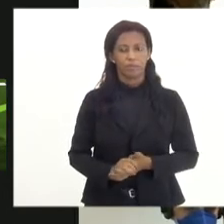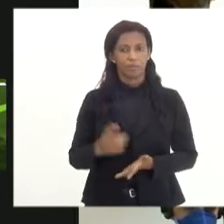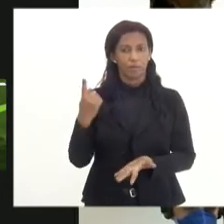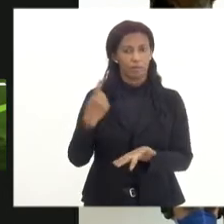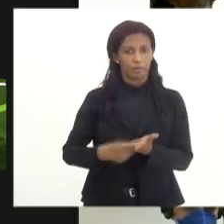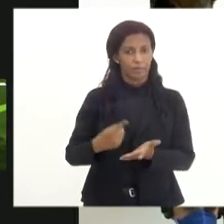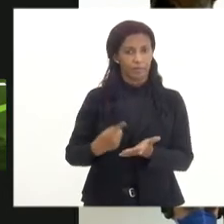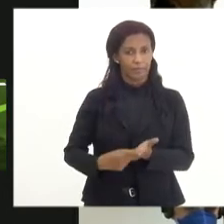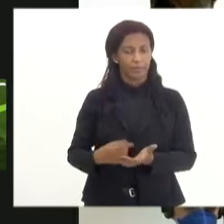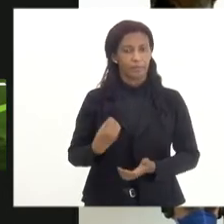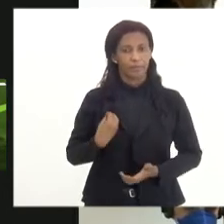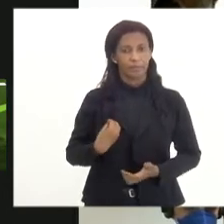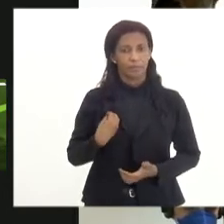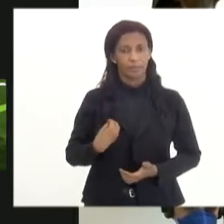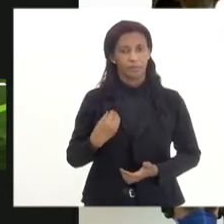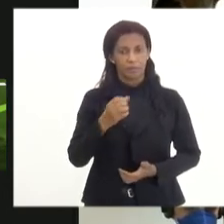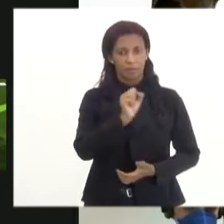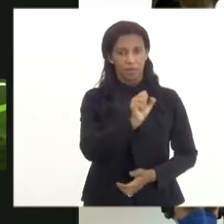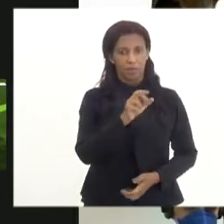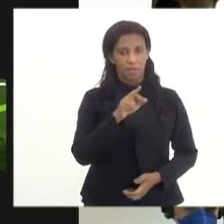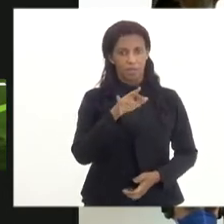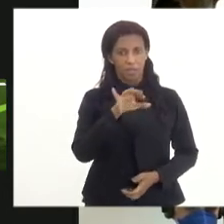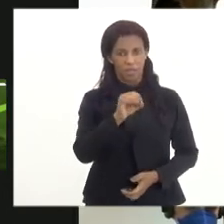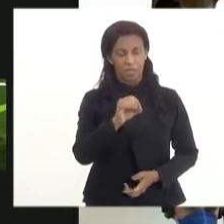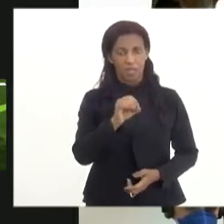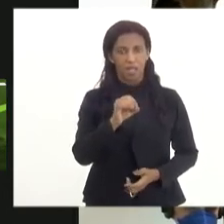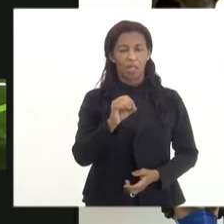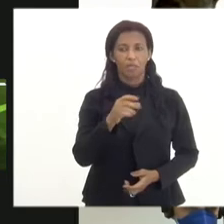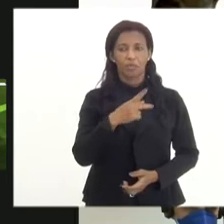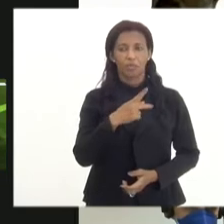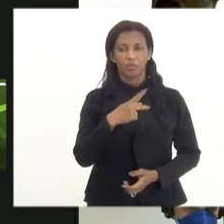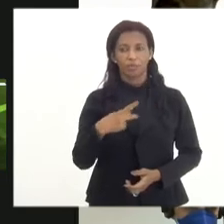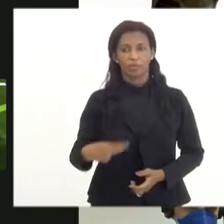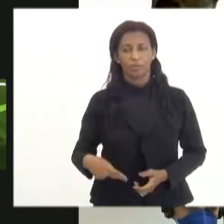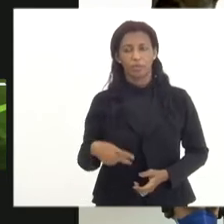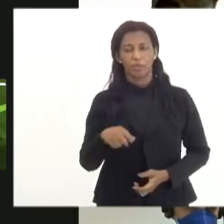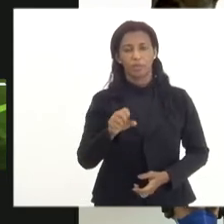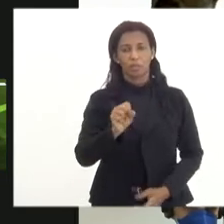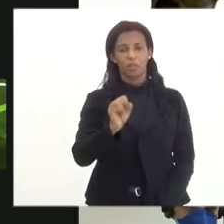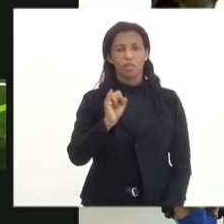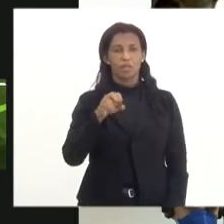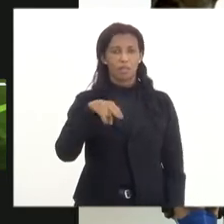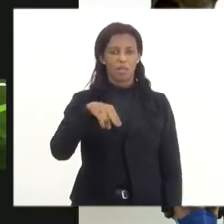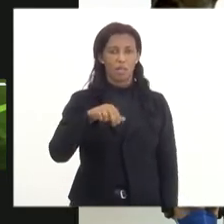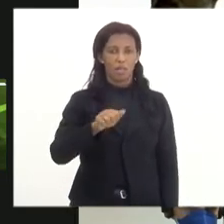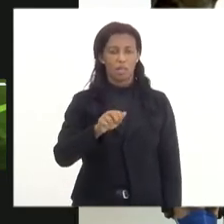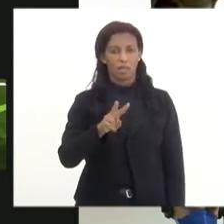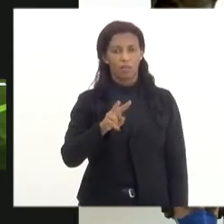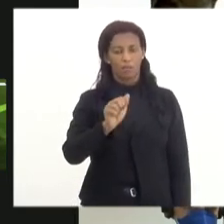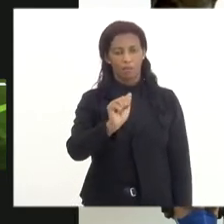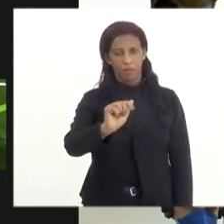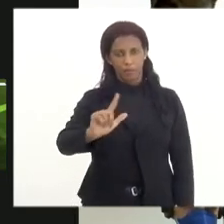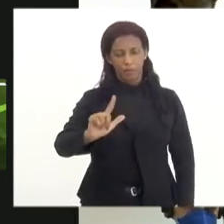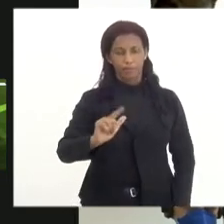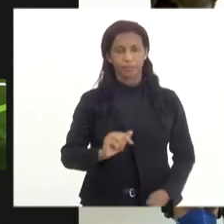a presença do senhor Sérgio Bassi, vice-presidente do Sinaval,